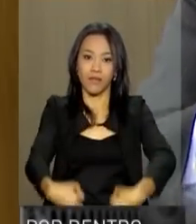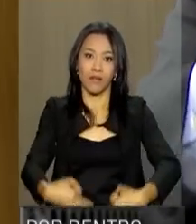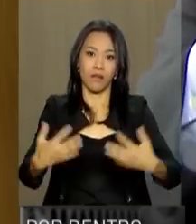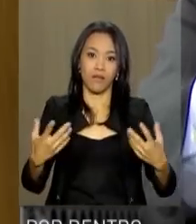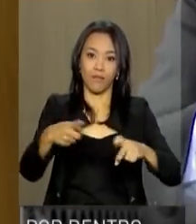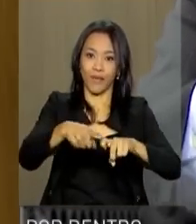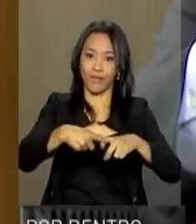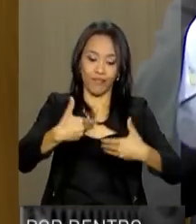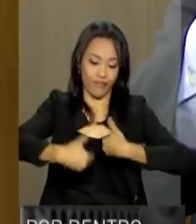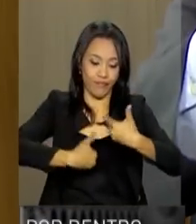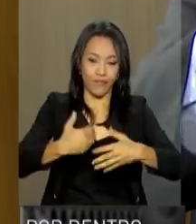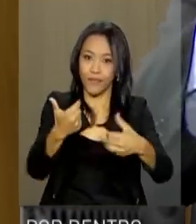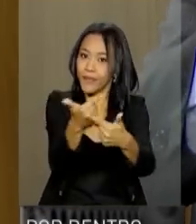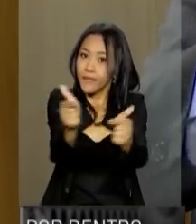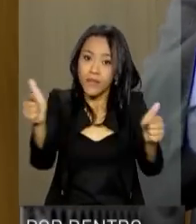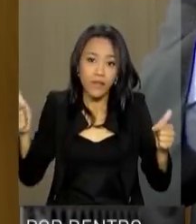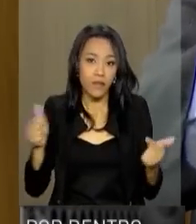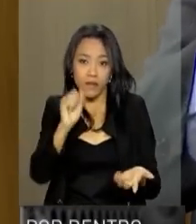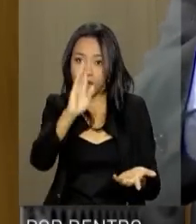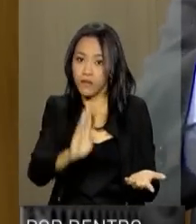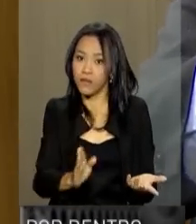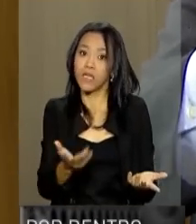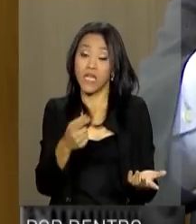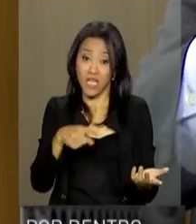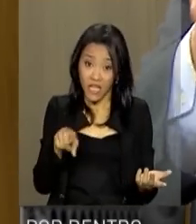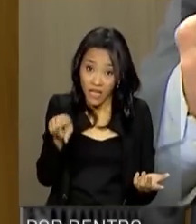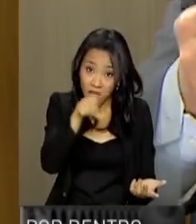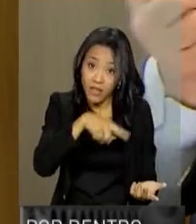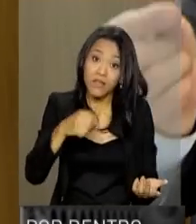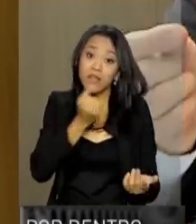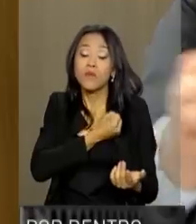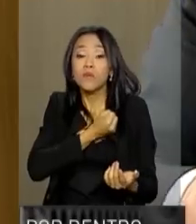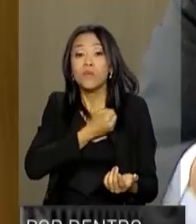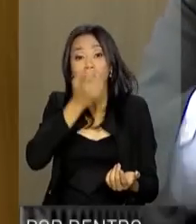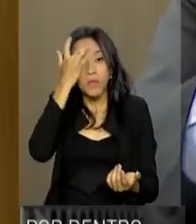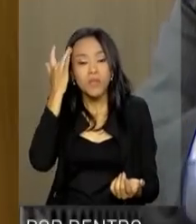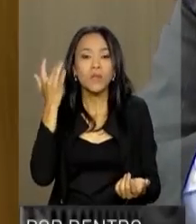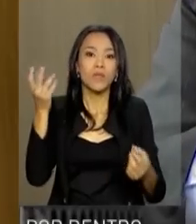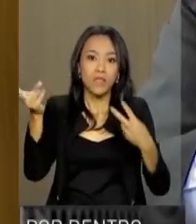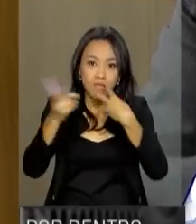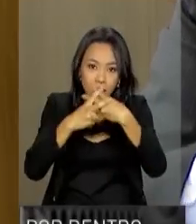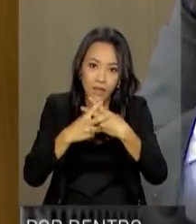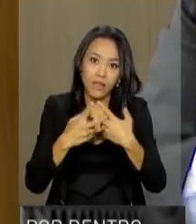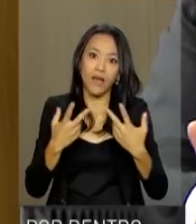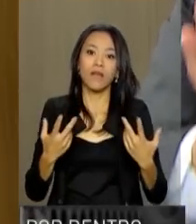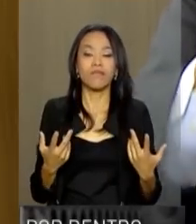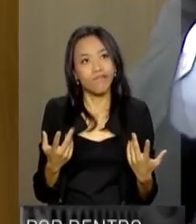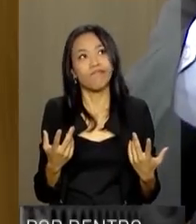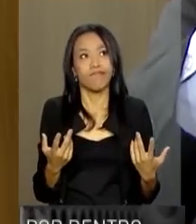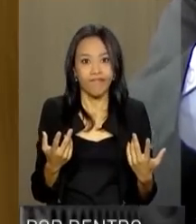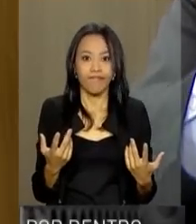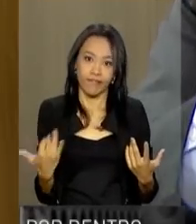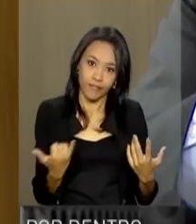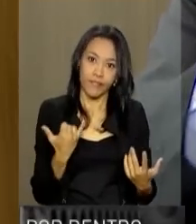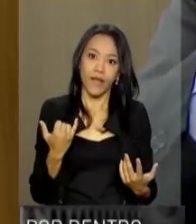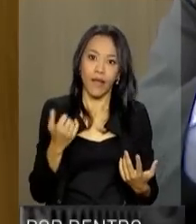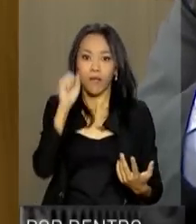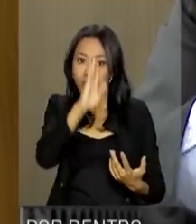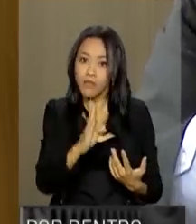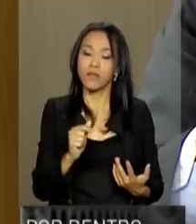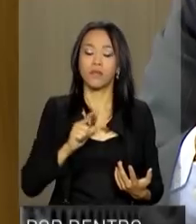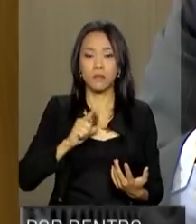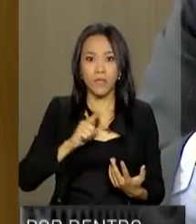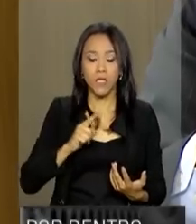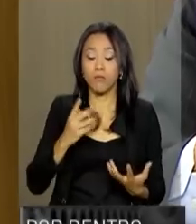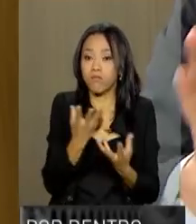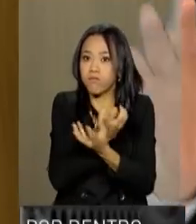jamais não tem é esse número de encarceramento que se diz que tem é importante dizer que o brasil é tem um índice